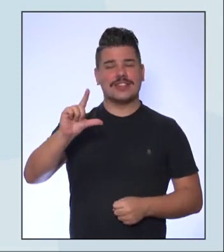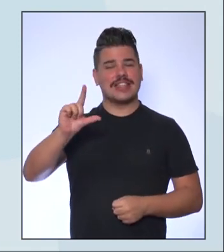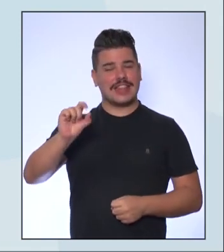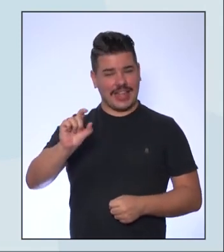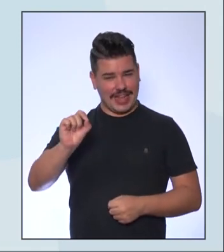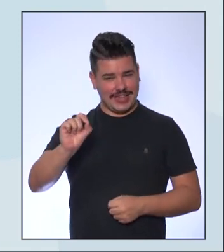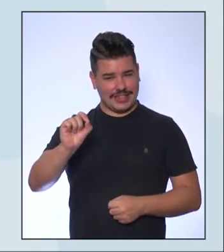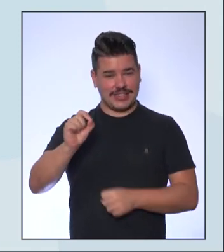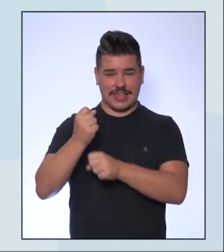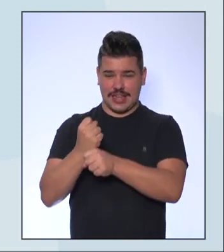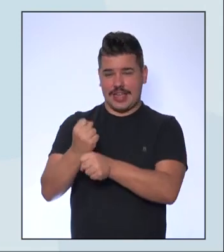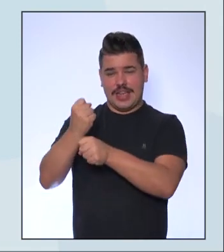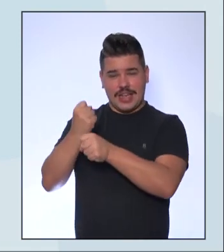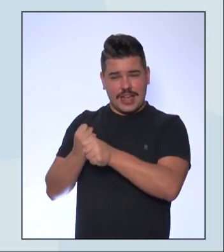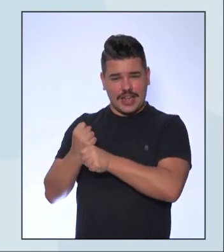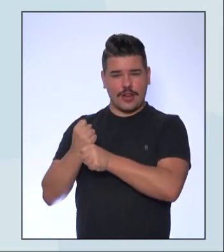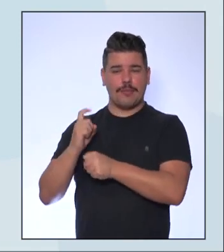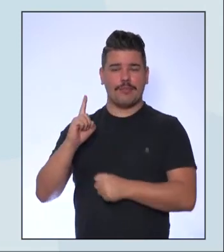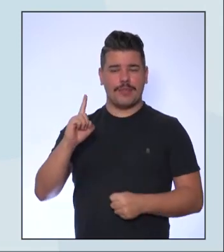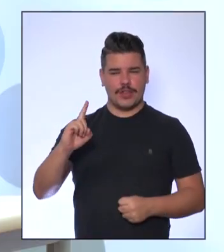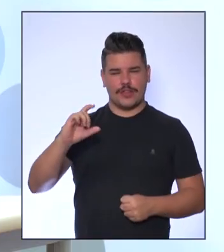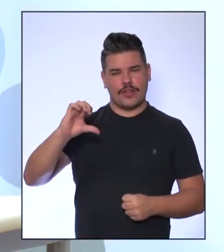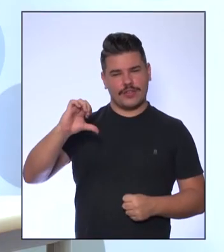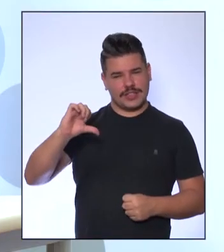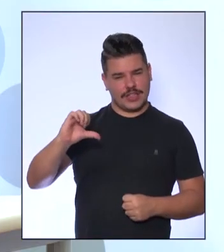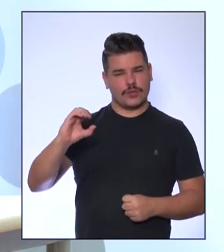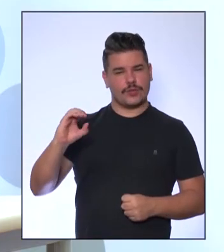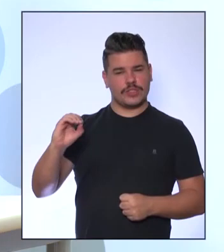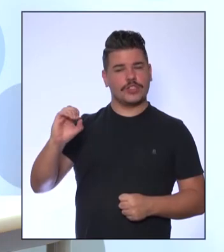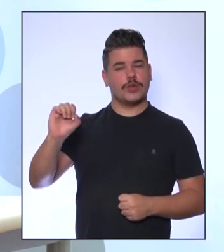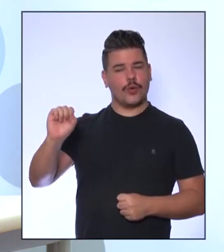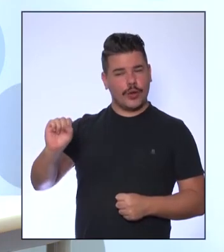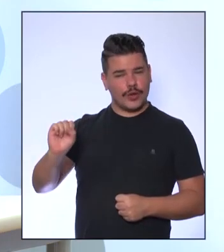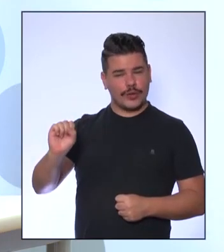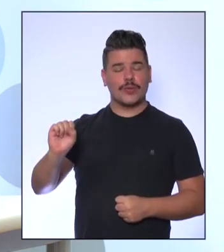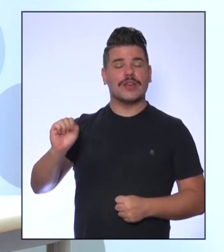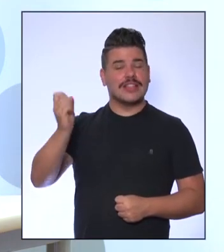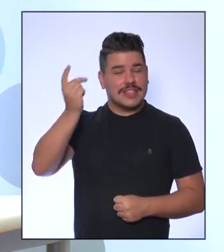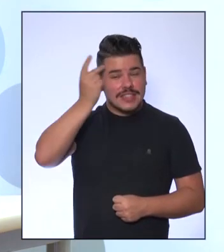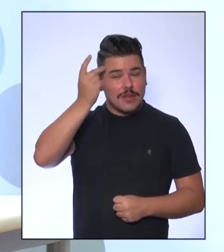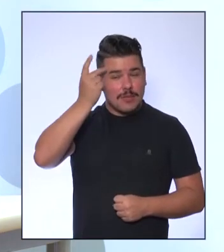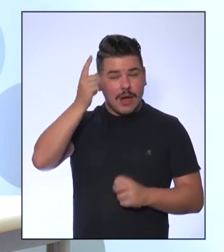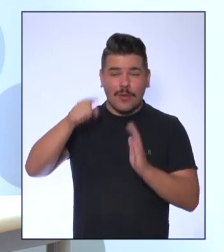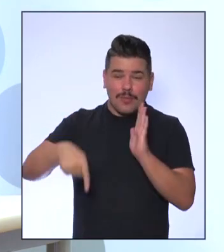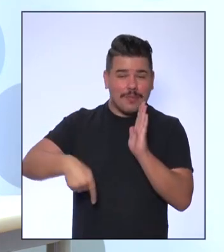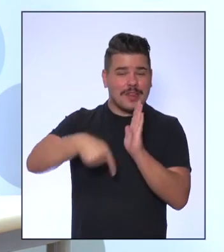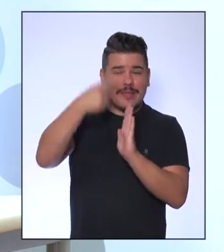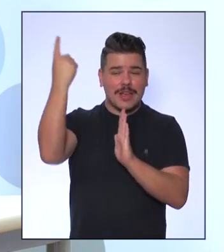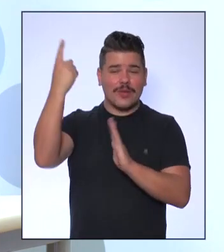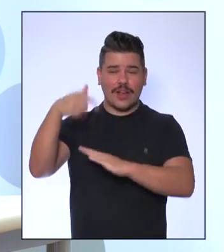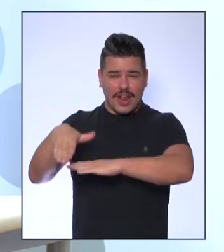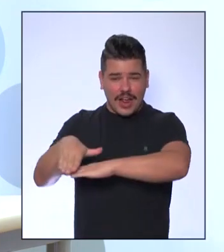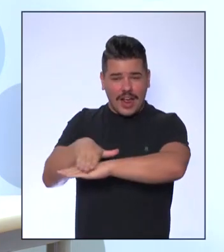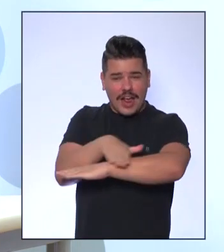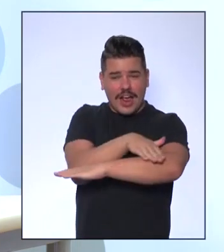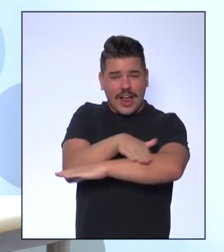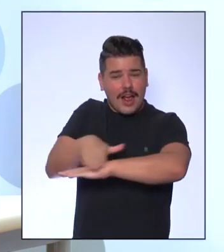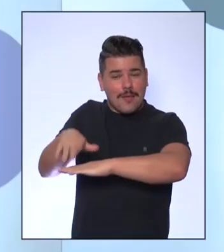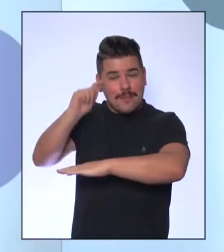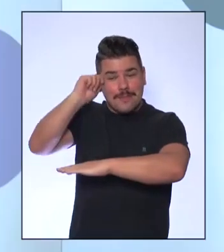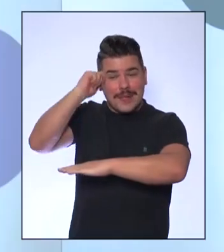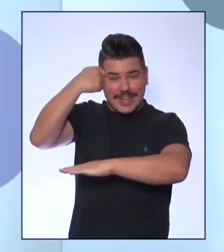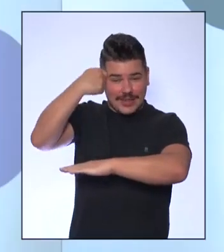primeira, como eu posso falar, asfalto na cidade de São Paulo foi na Avenida Paulista. Em 1908 foi a